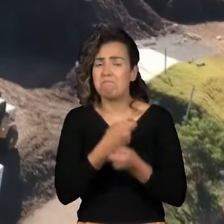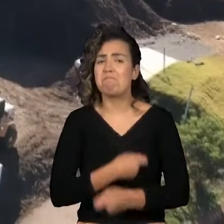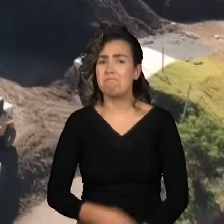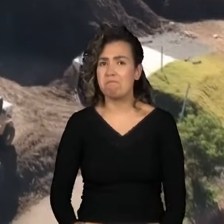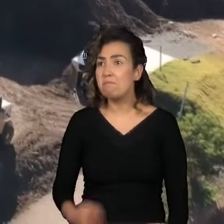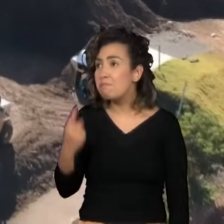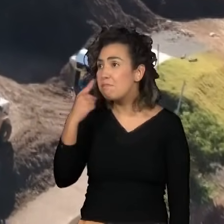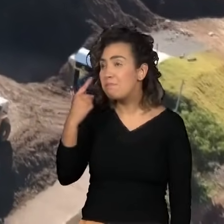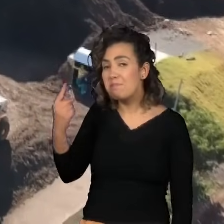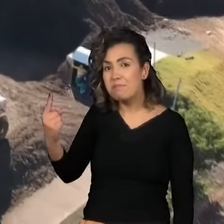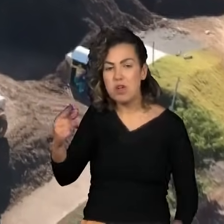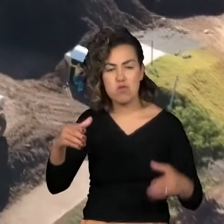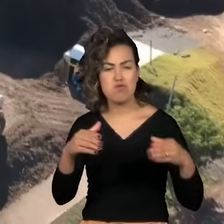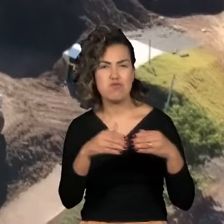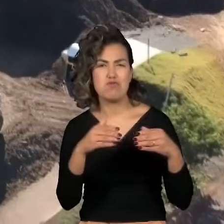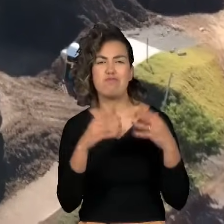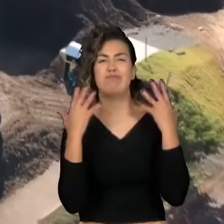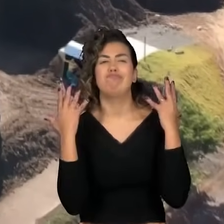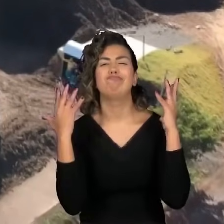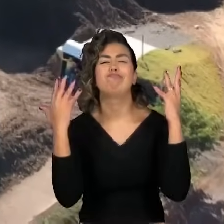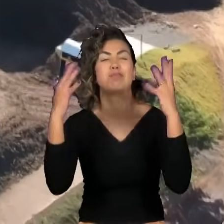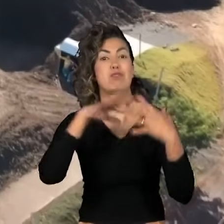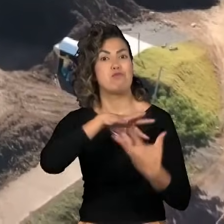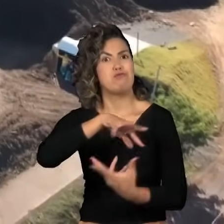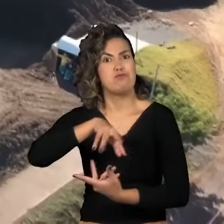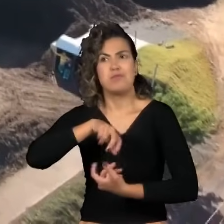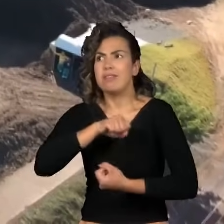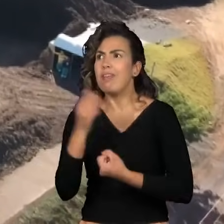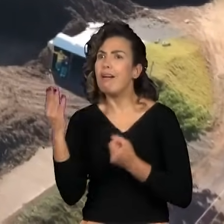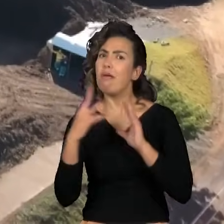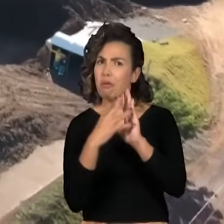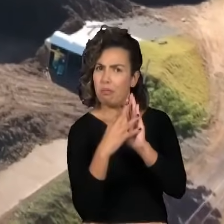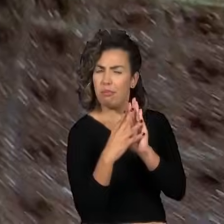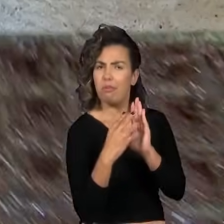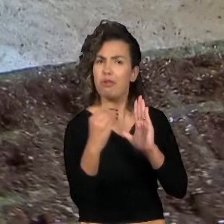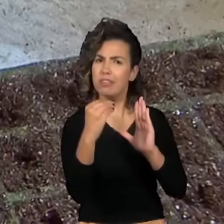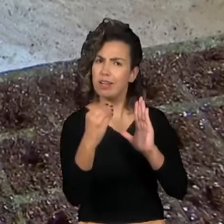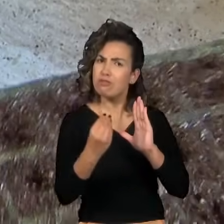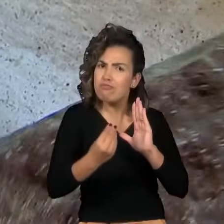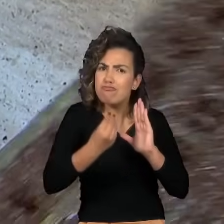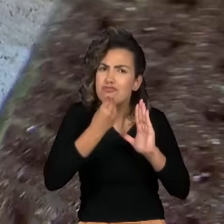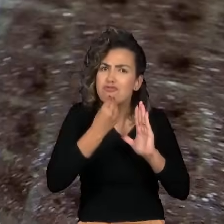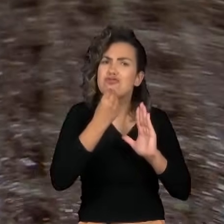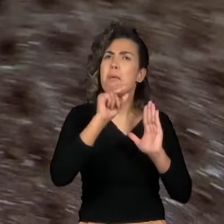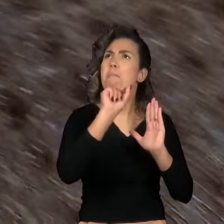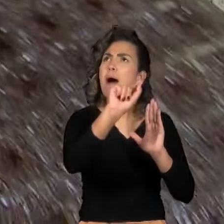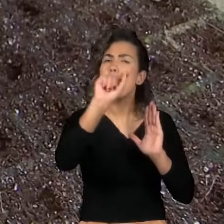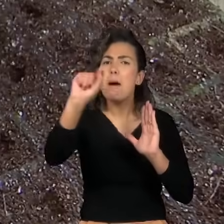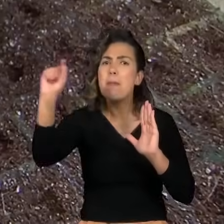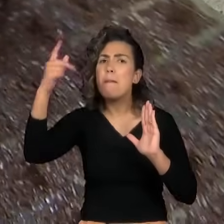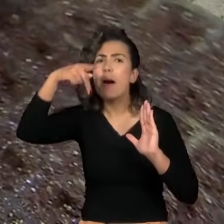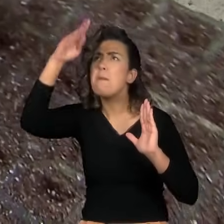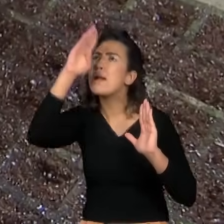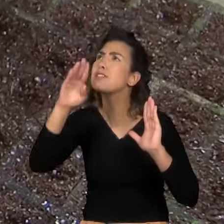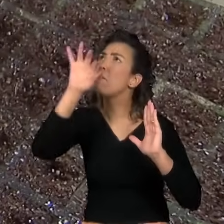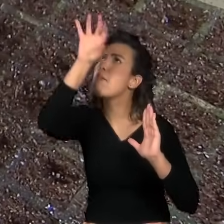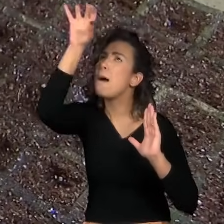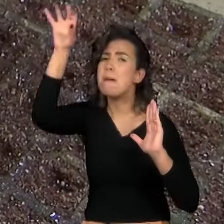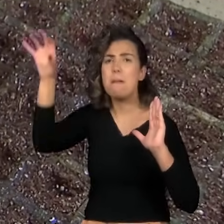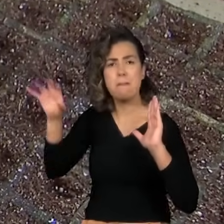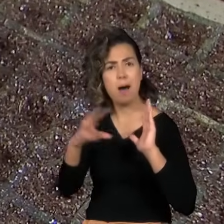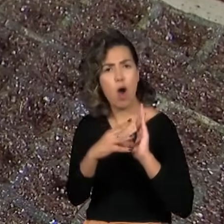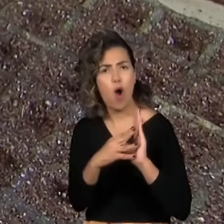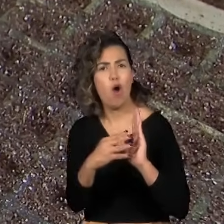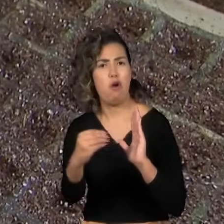A usina verde sustentável é considerada um modelo que pode ser seguido por diversos municípios do Brasil. A